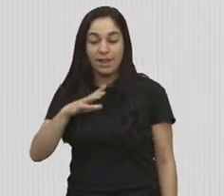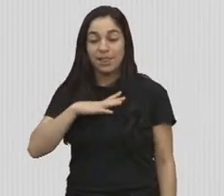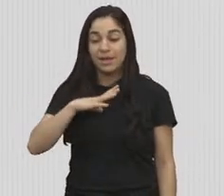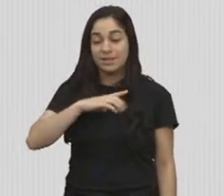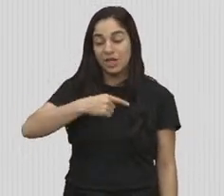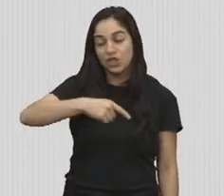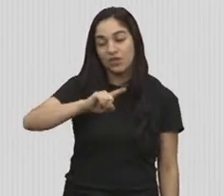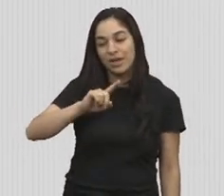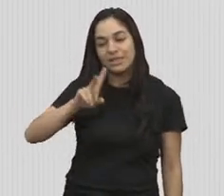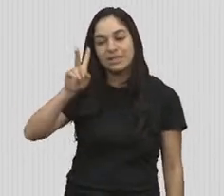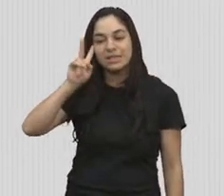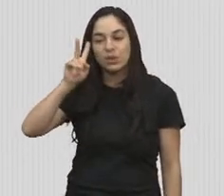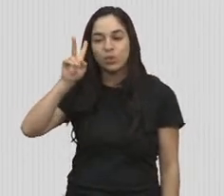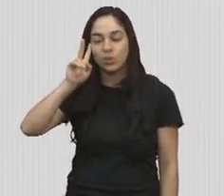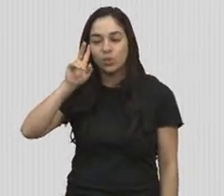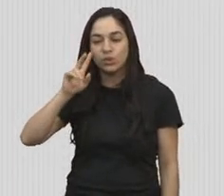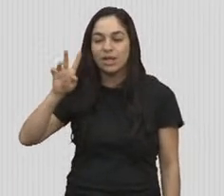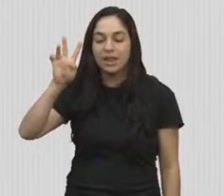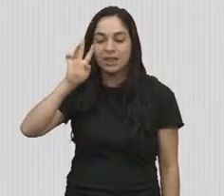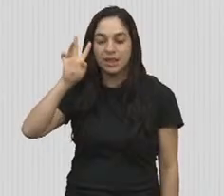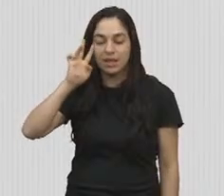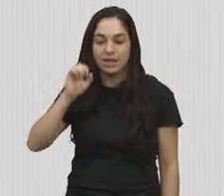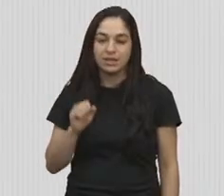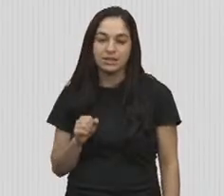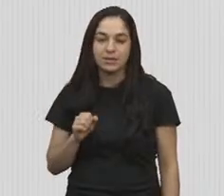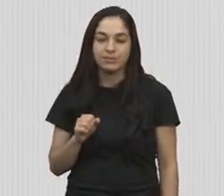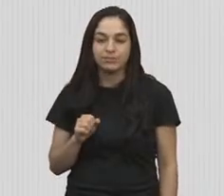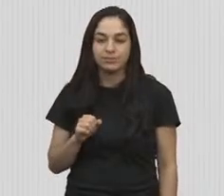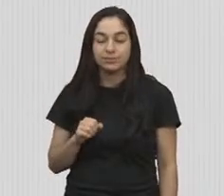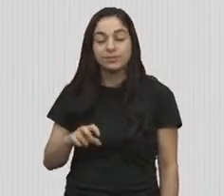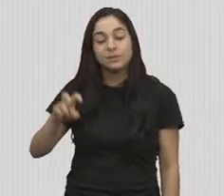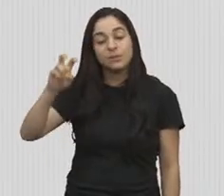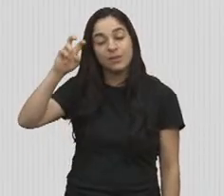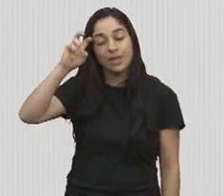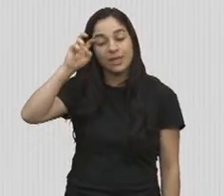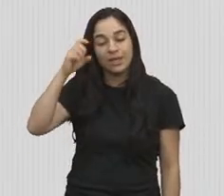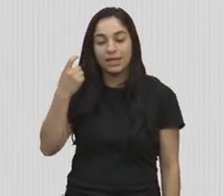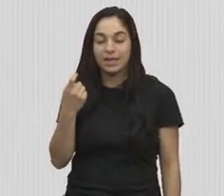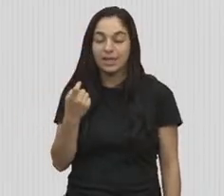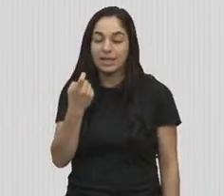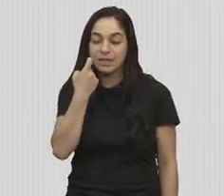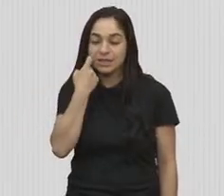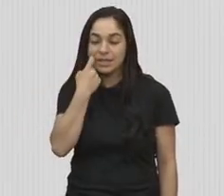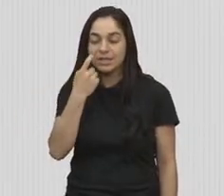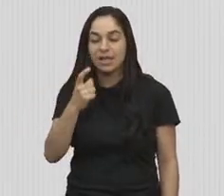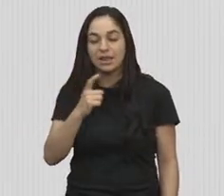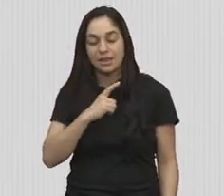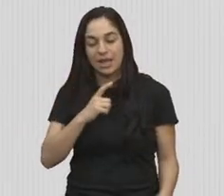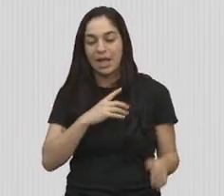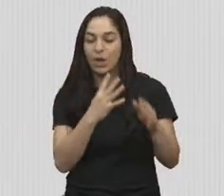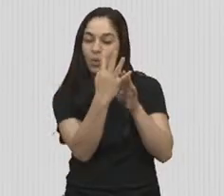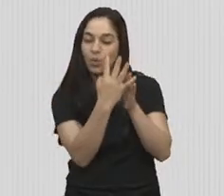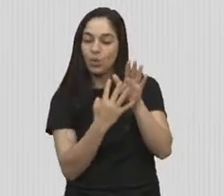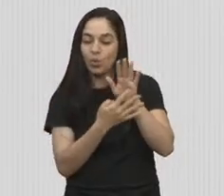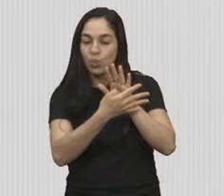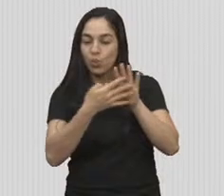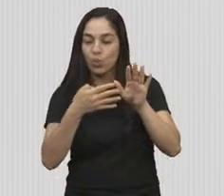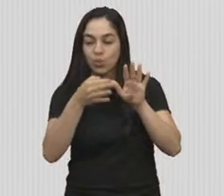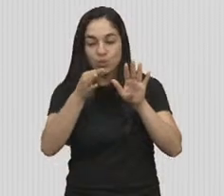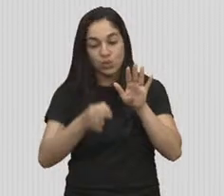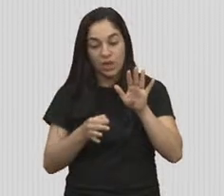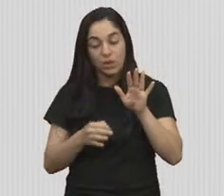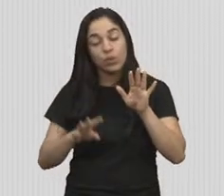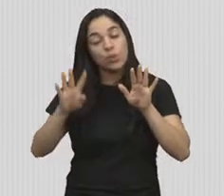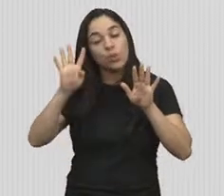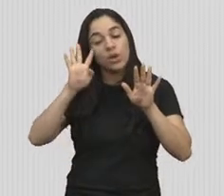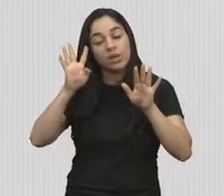e terça, quinta e sexta, ele é feito seguindo um cronograma da secretaria. De quarta-feira, as pessoas ligam lá e fazem o